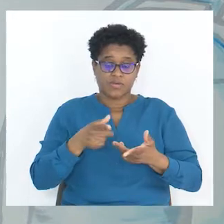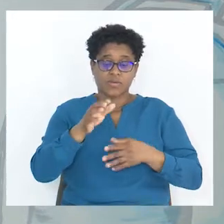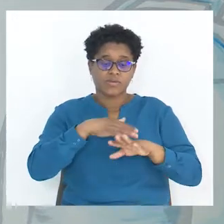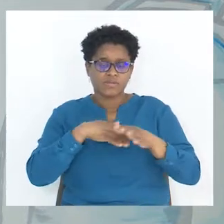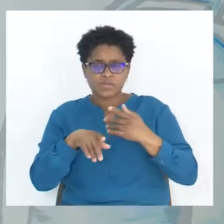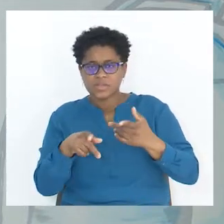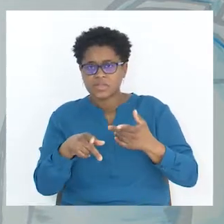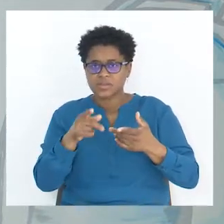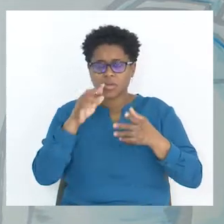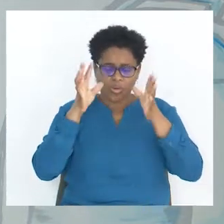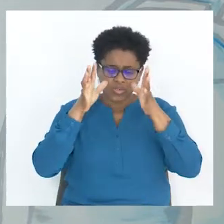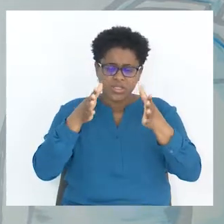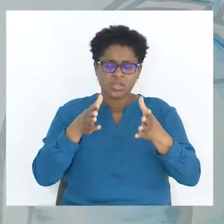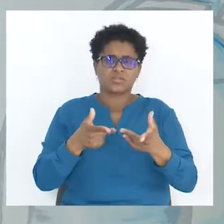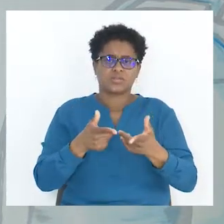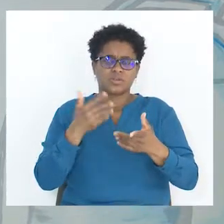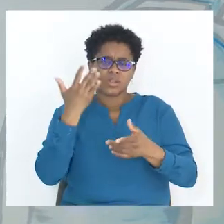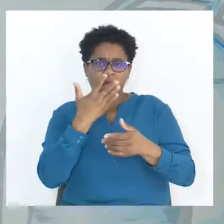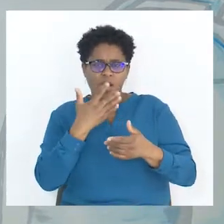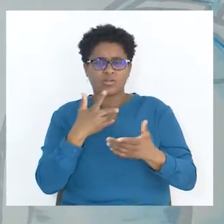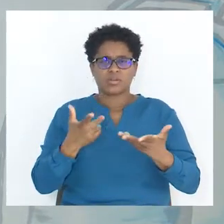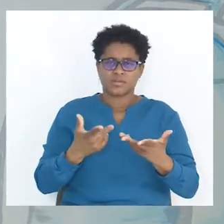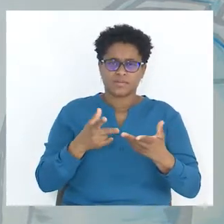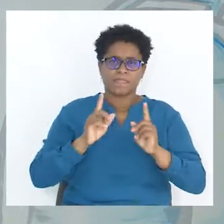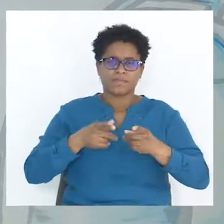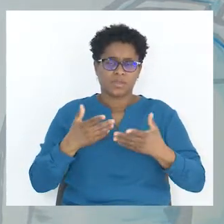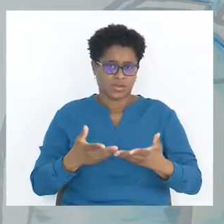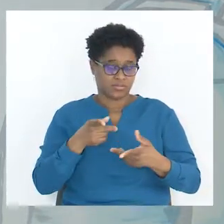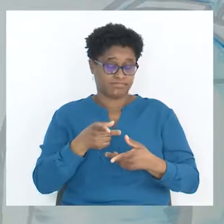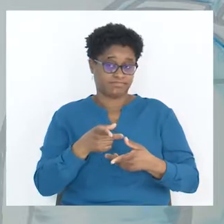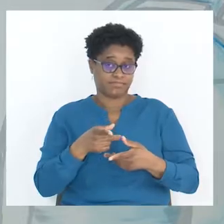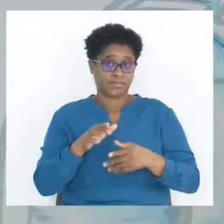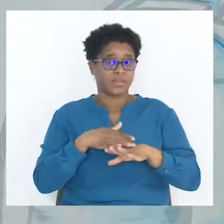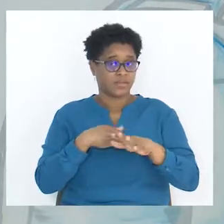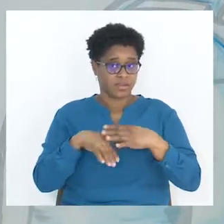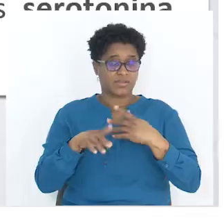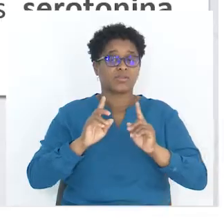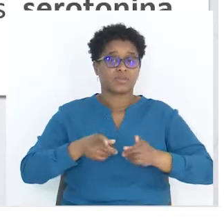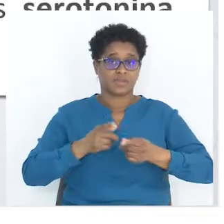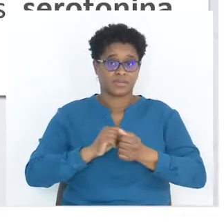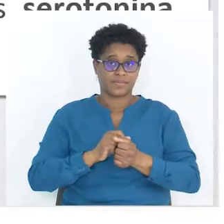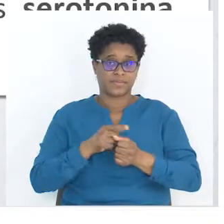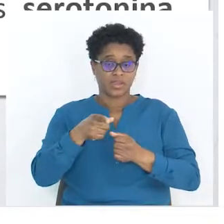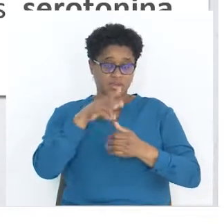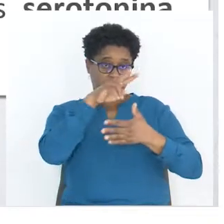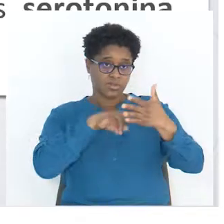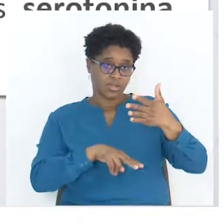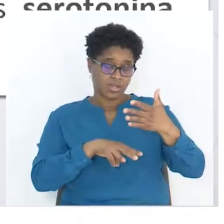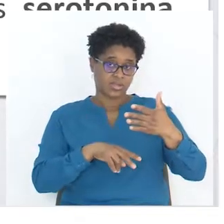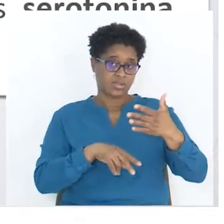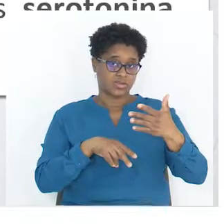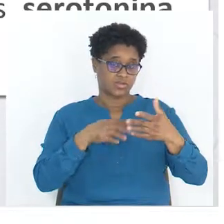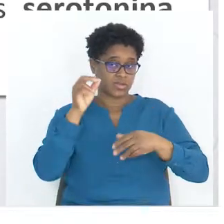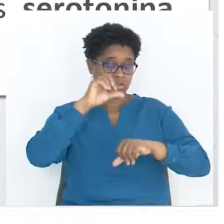tal disposição ou falta de concentração na aula. A partir de agora faz a tua parte, não é? Está-se bem. Então, vamos lá. Este é um texto